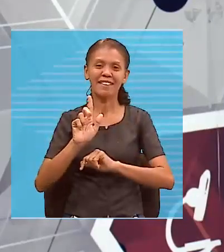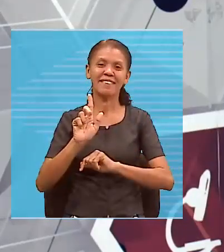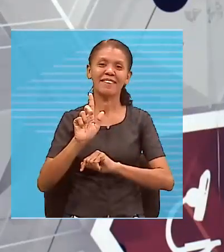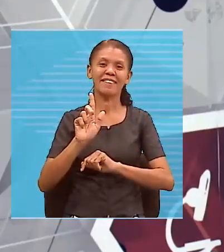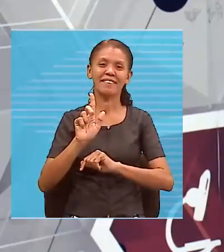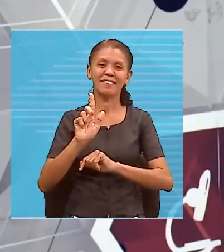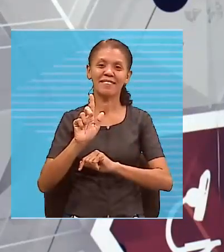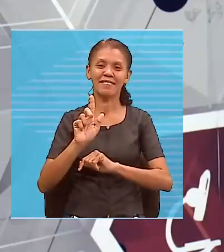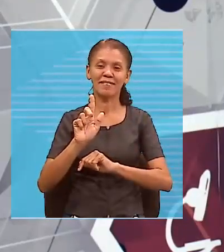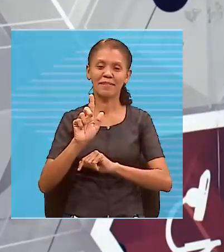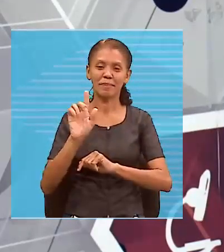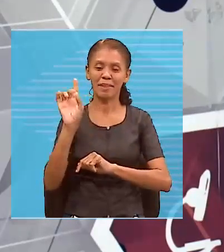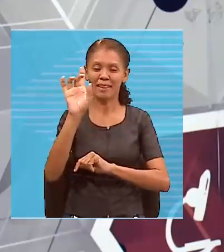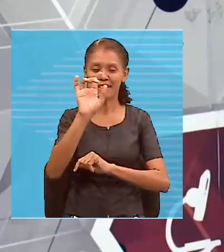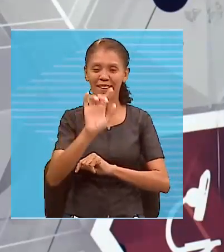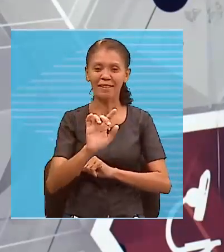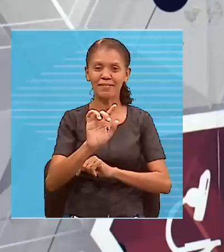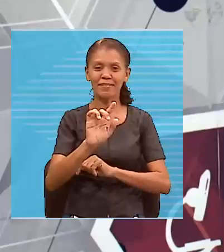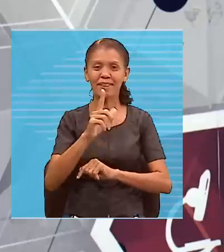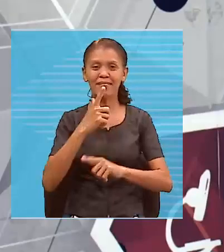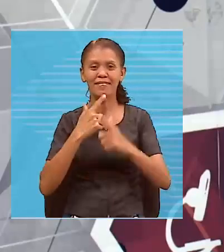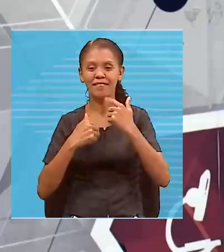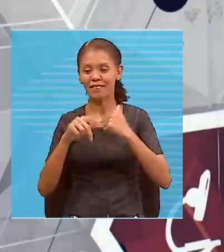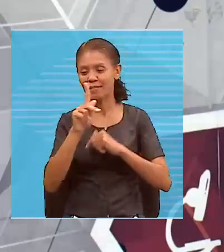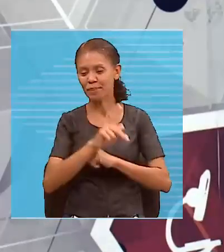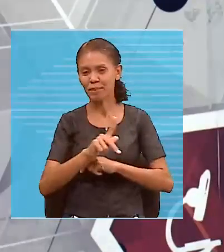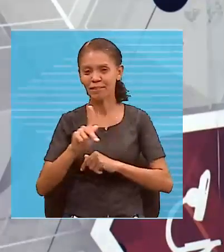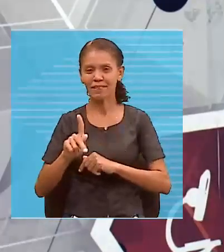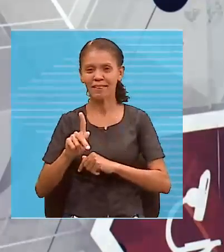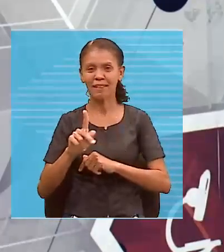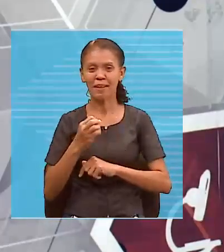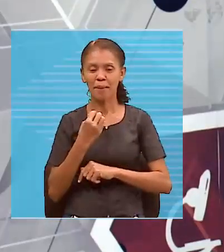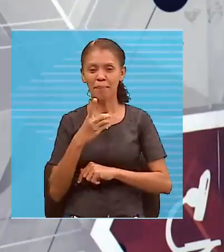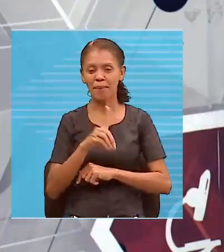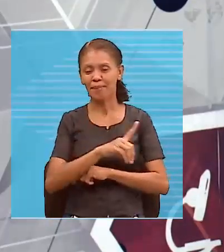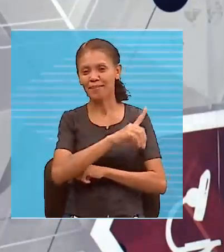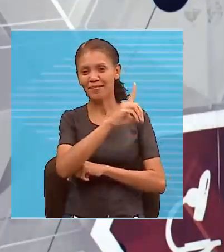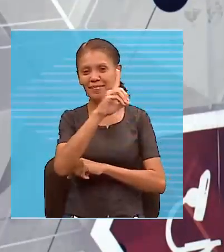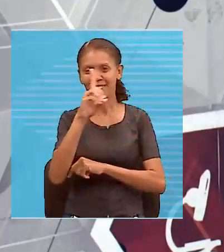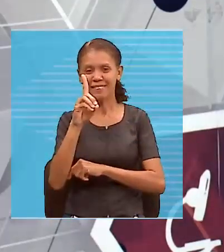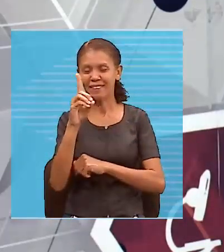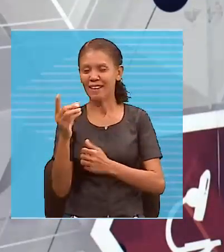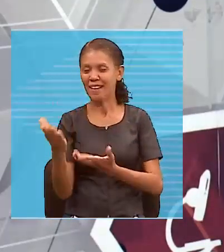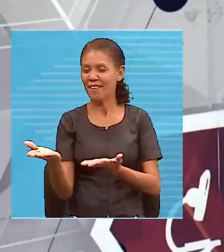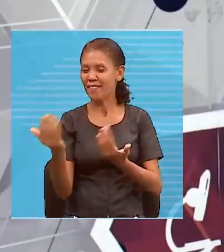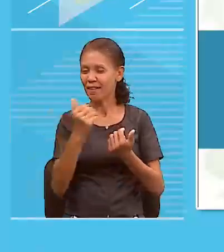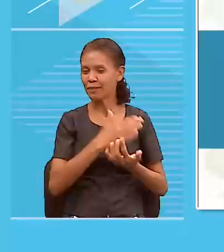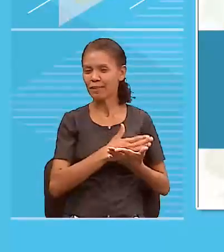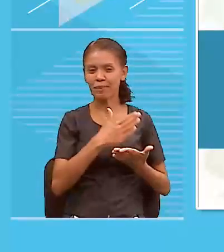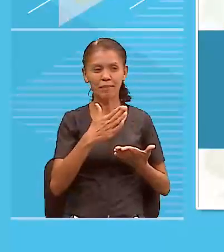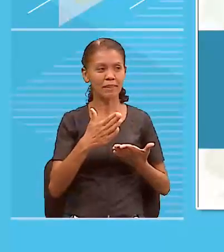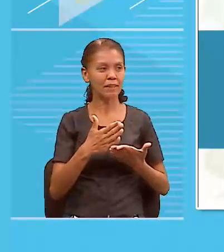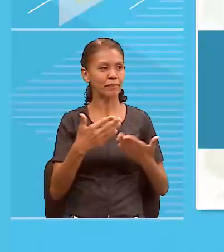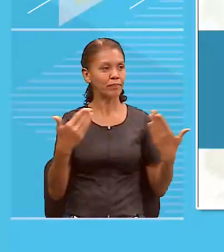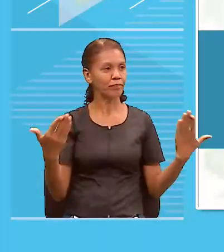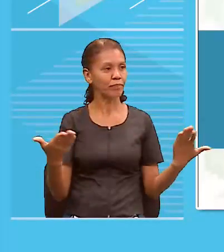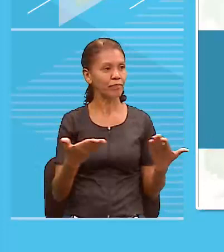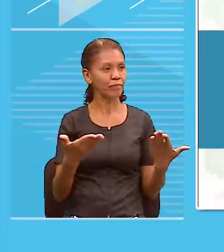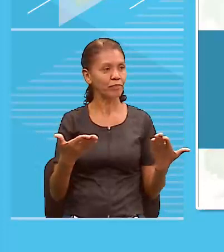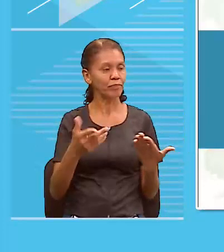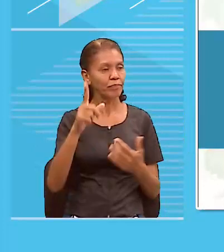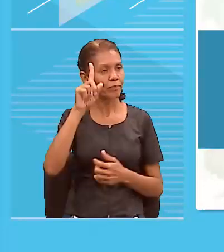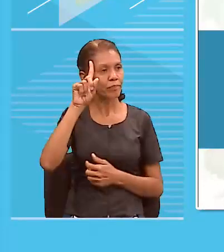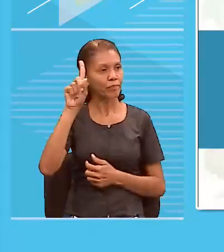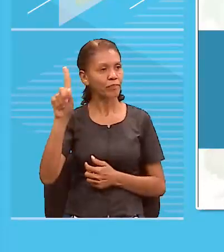muito sucesso tudo bom Gabriel muito bom dia vamos lá Trabalhar gente vamos lá hoje dia